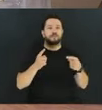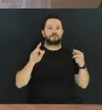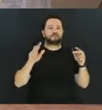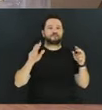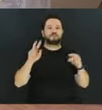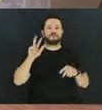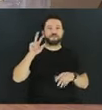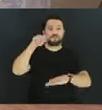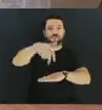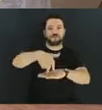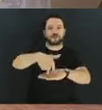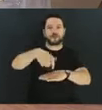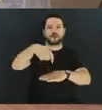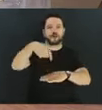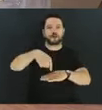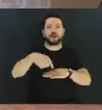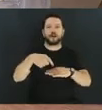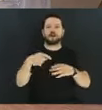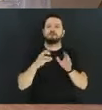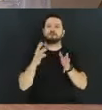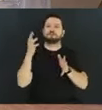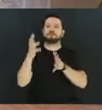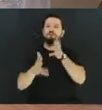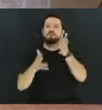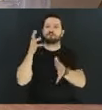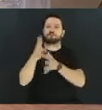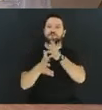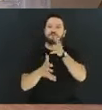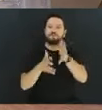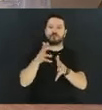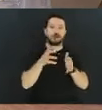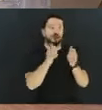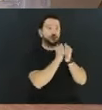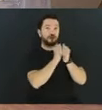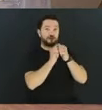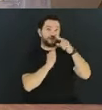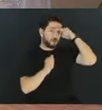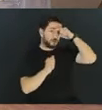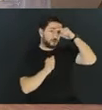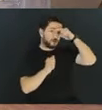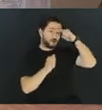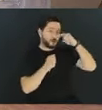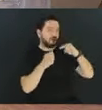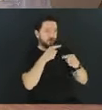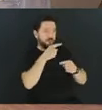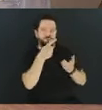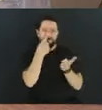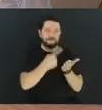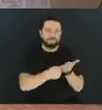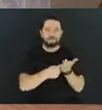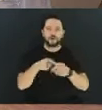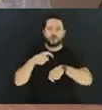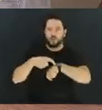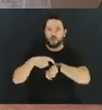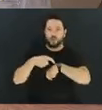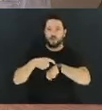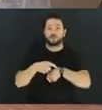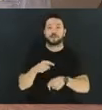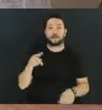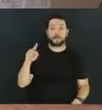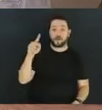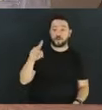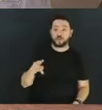juntamente com o presidente Tico Kuzma, nós reservamos esse espaço, porque a pastoral, ela tem uma